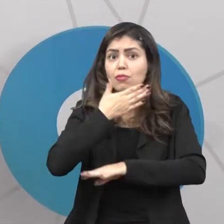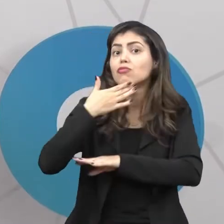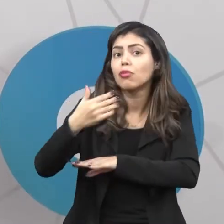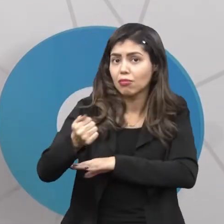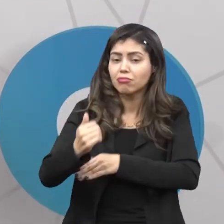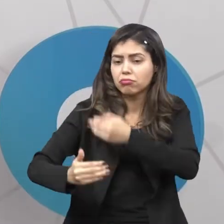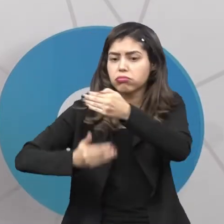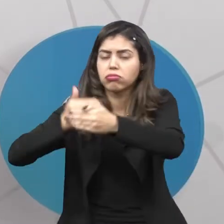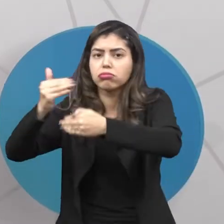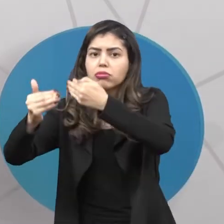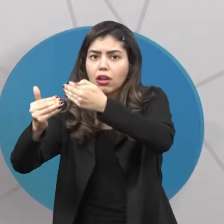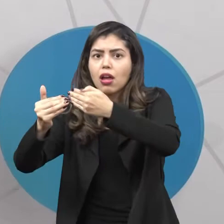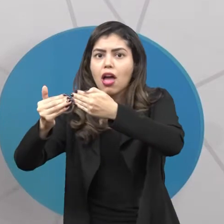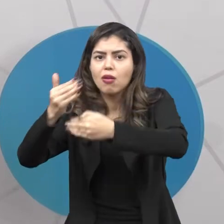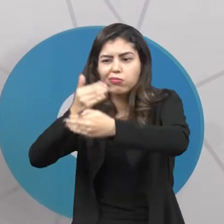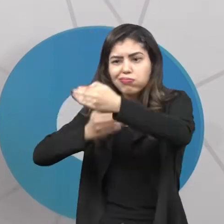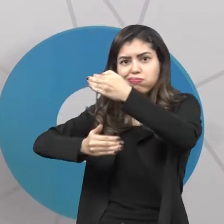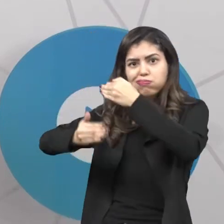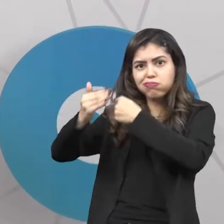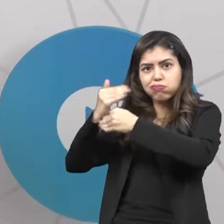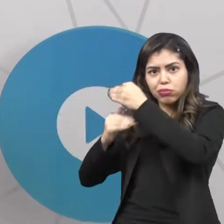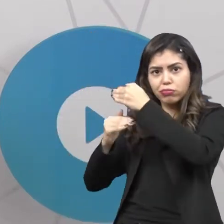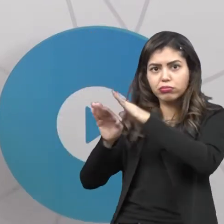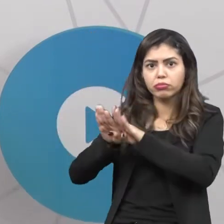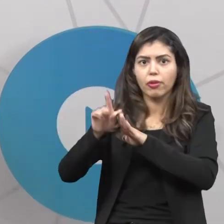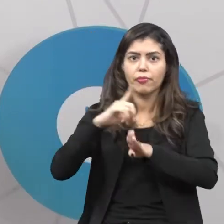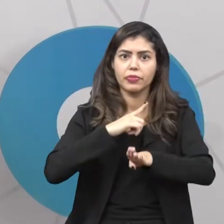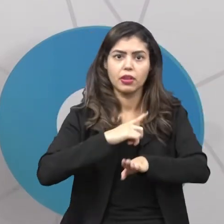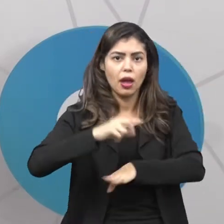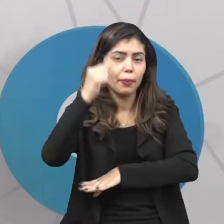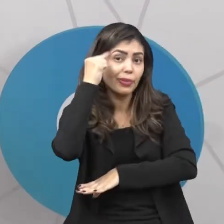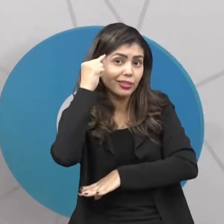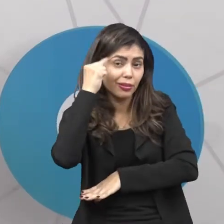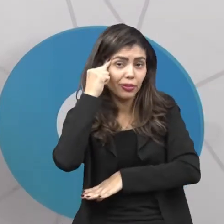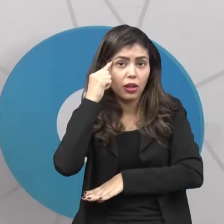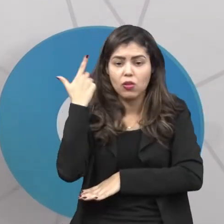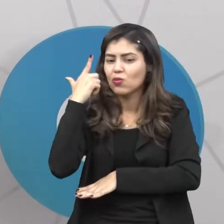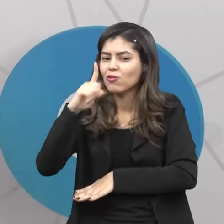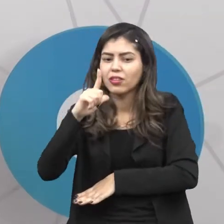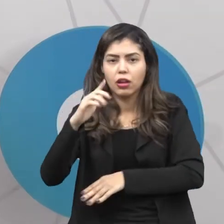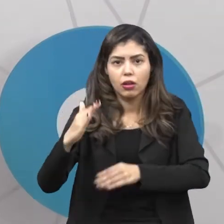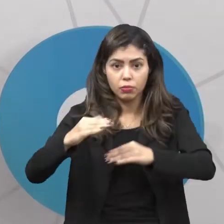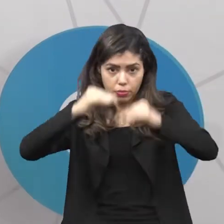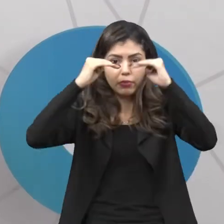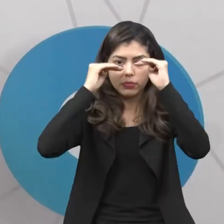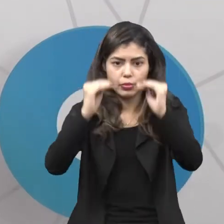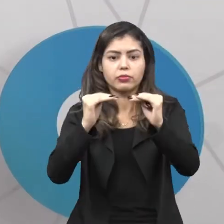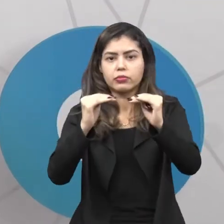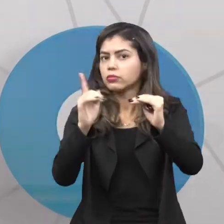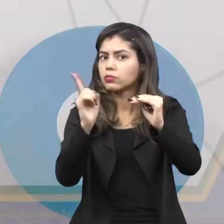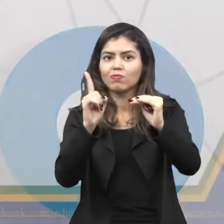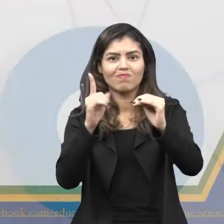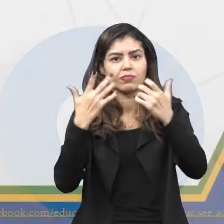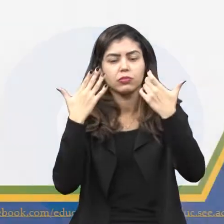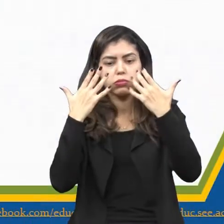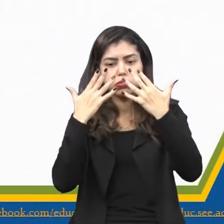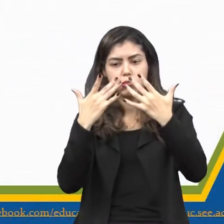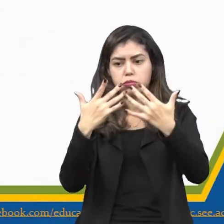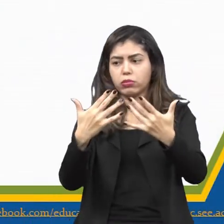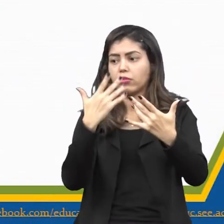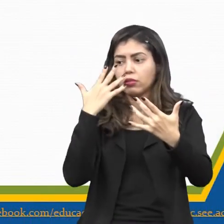seu desempenho, você se sinta mal, inclusive mentalmente, você não consegue se concentrar, você não está